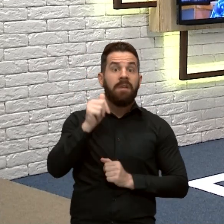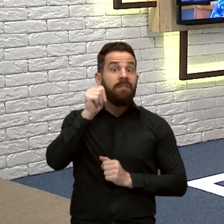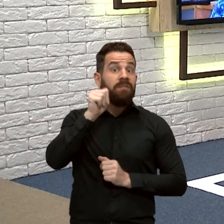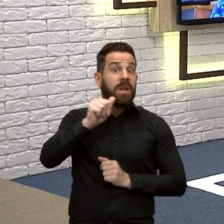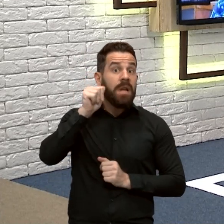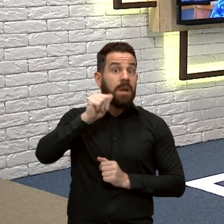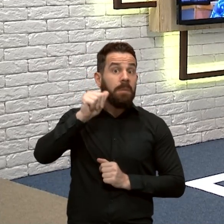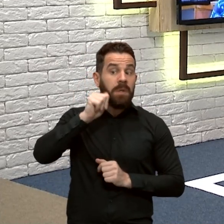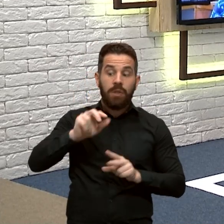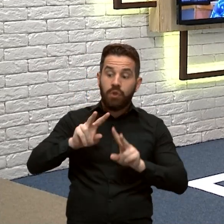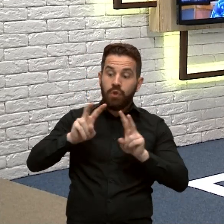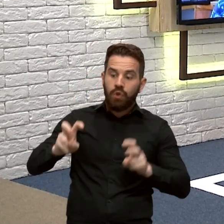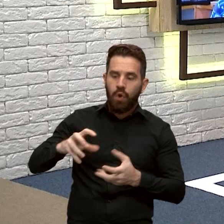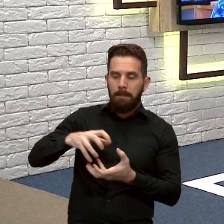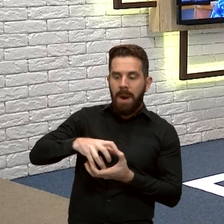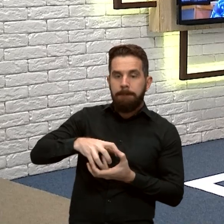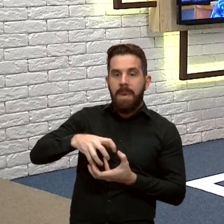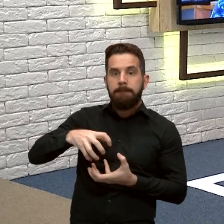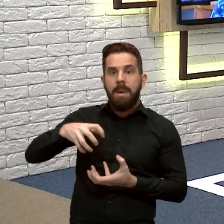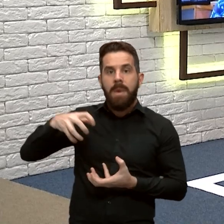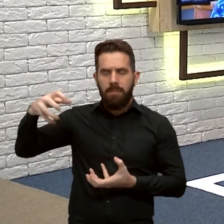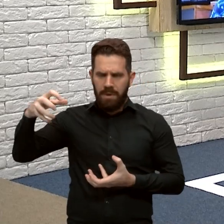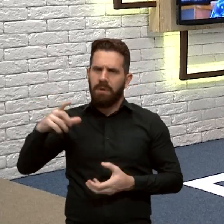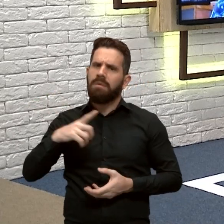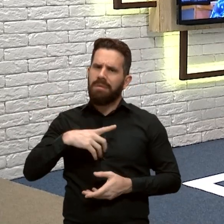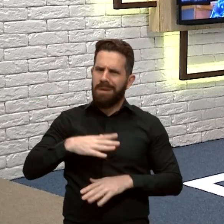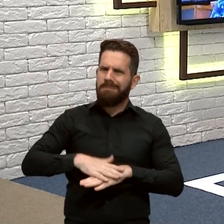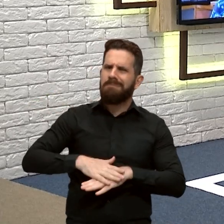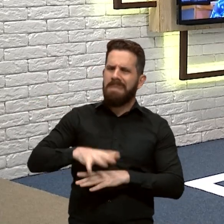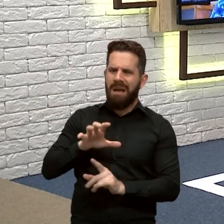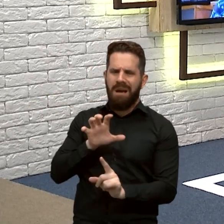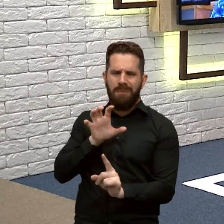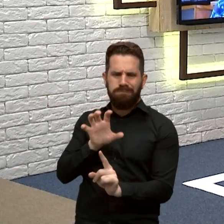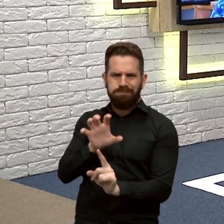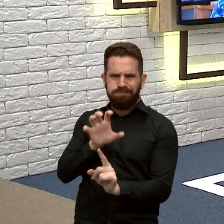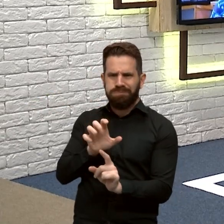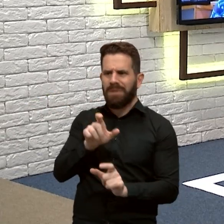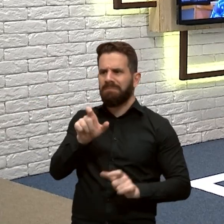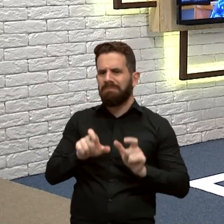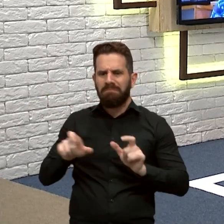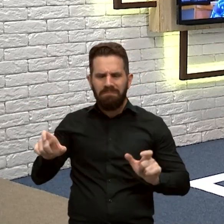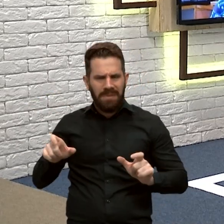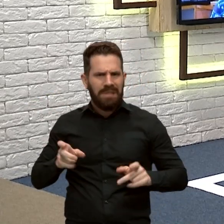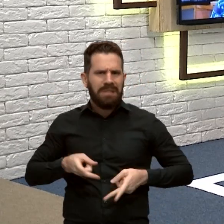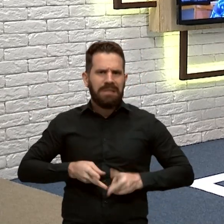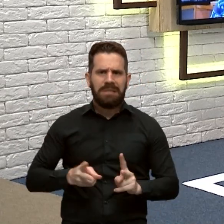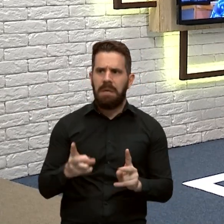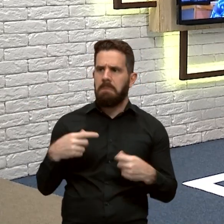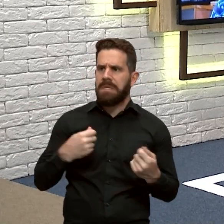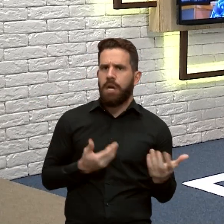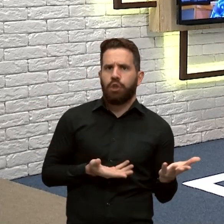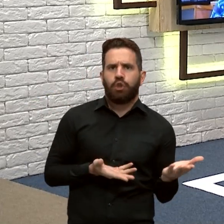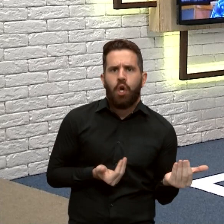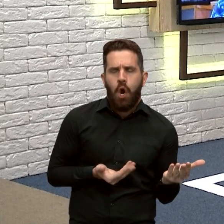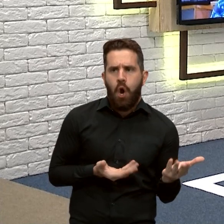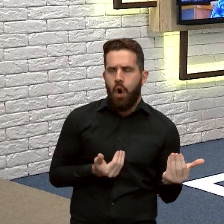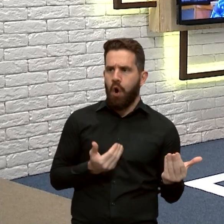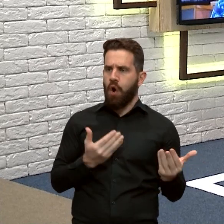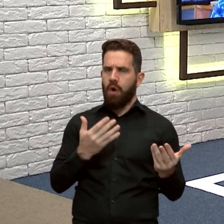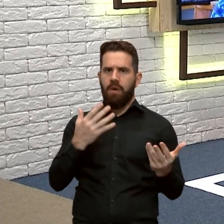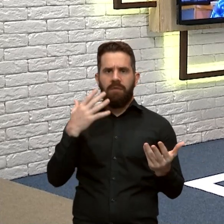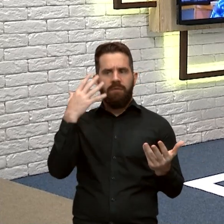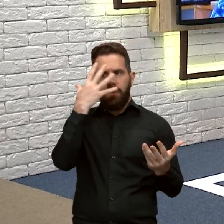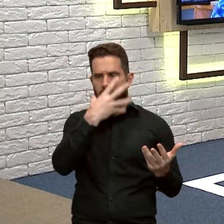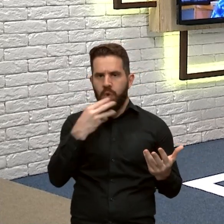envelhecimento. A gente sabe que há uma cobrança muito grande, né, por se manter sempre jovem. As